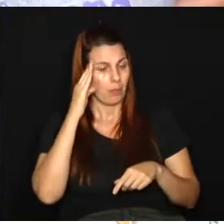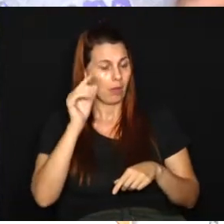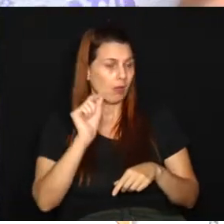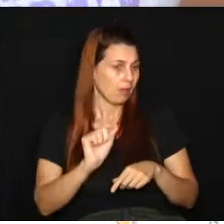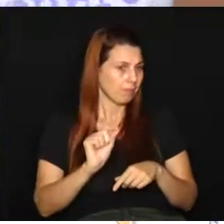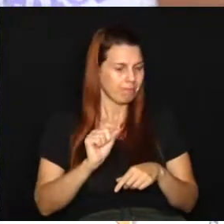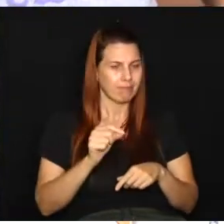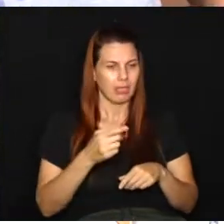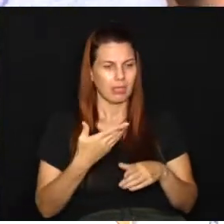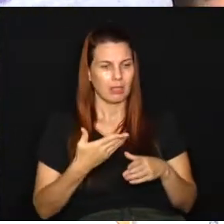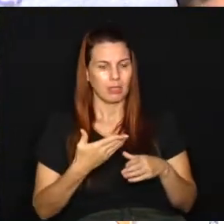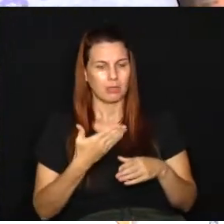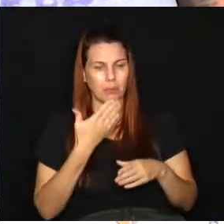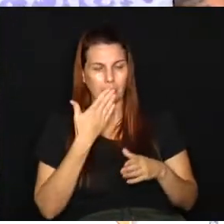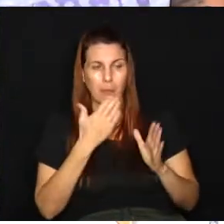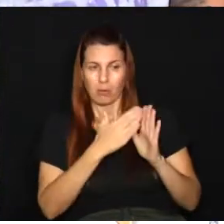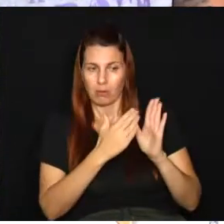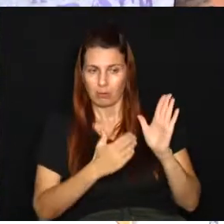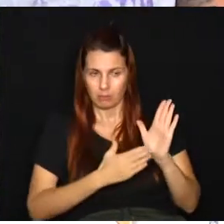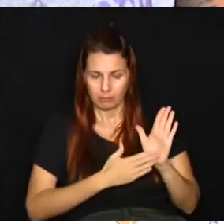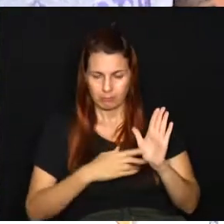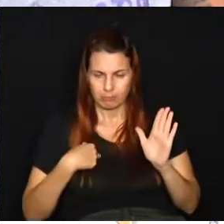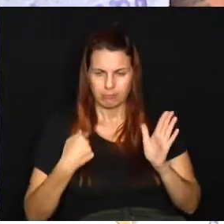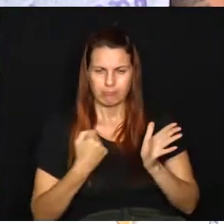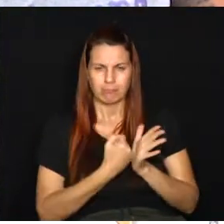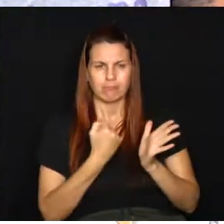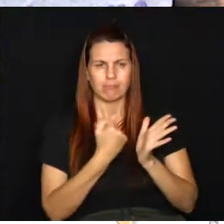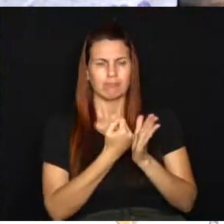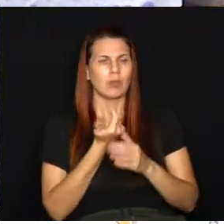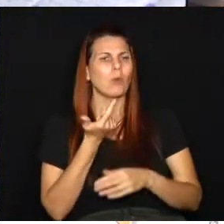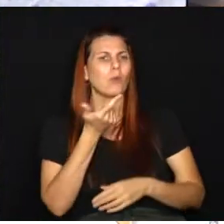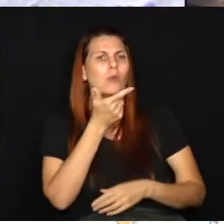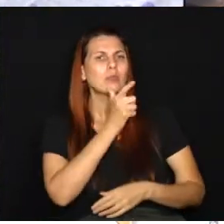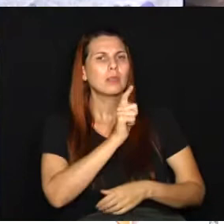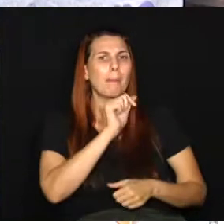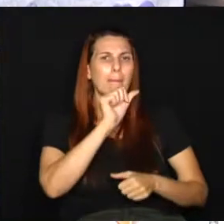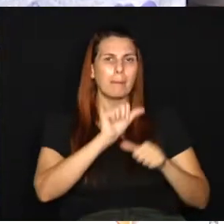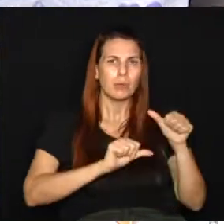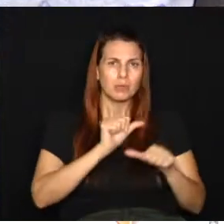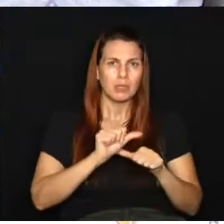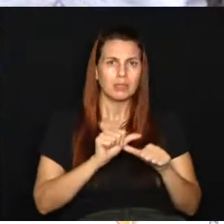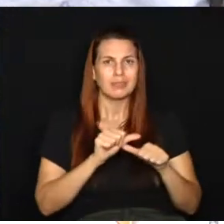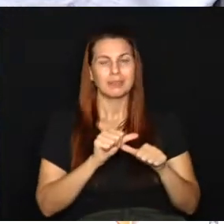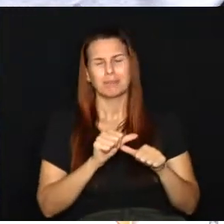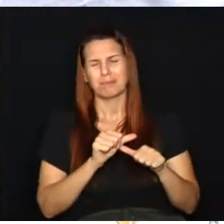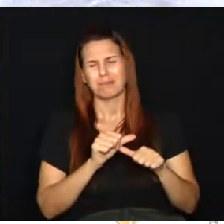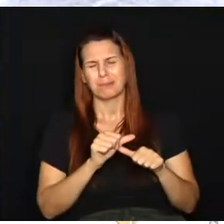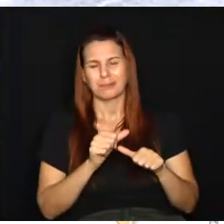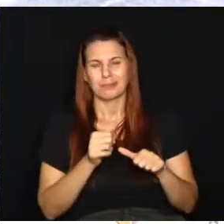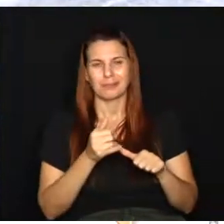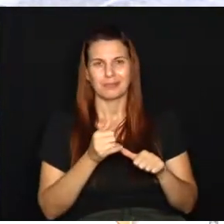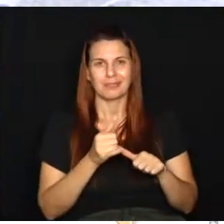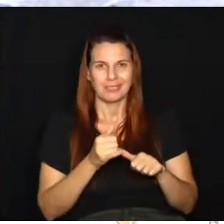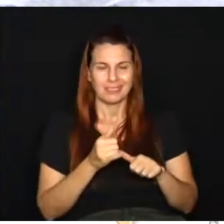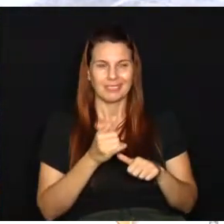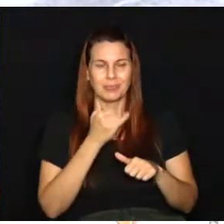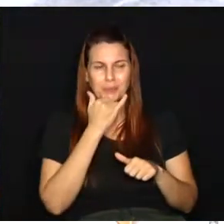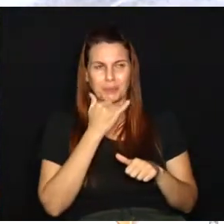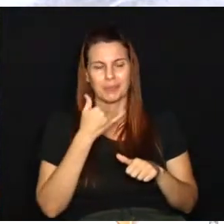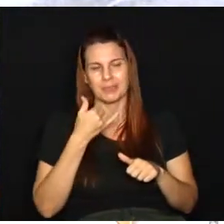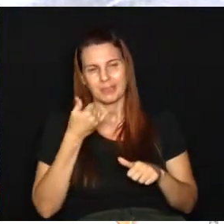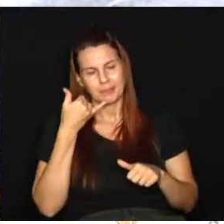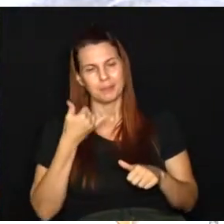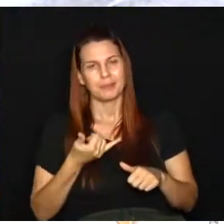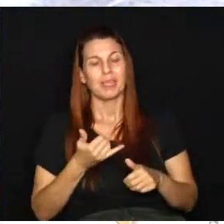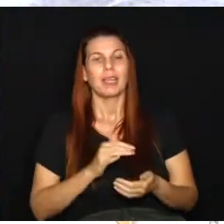que a gente propõe, que a gente luta para que passe nesse sentido, para que tenha mudanças duradouras sobre isso,